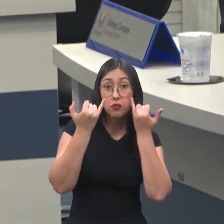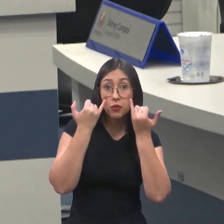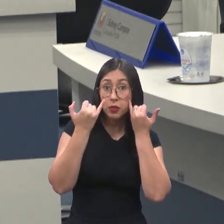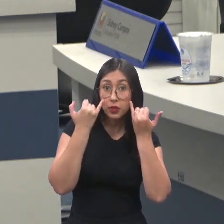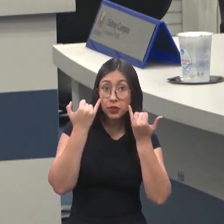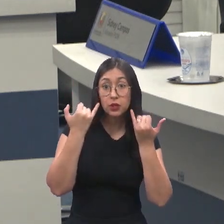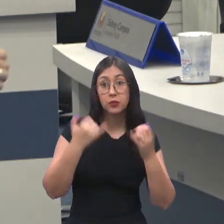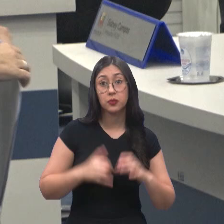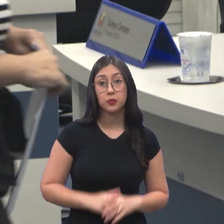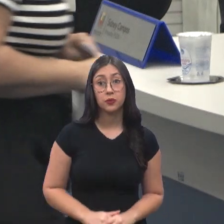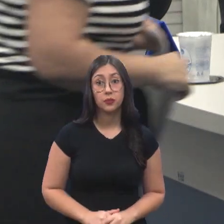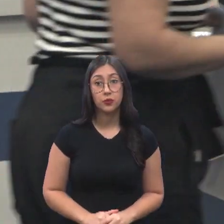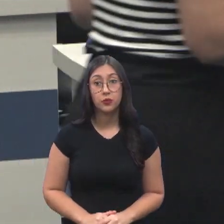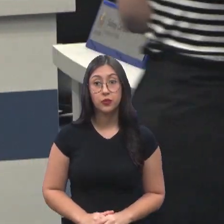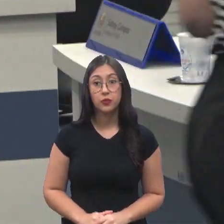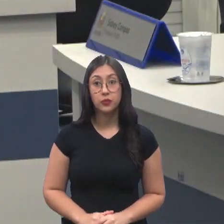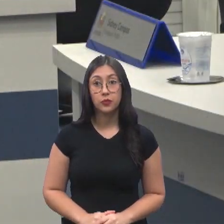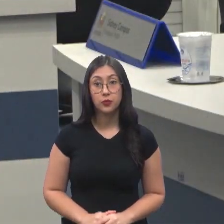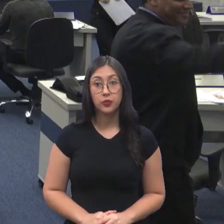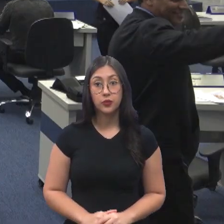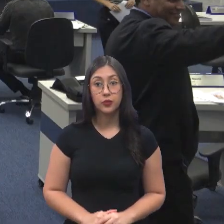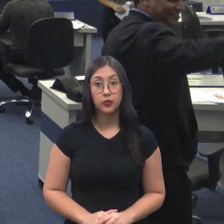parada.